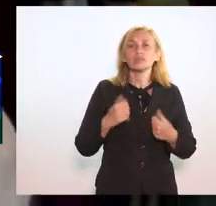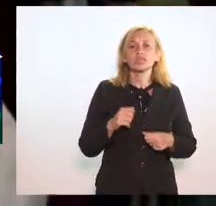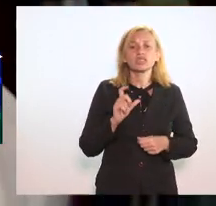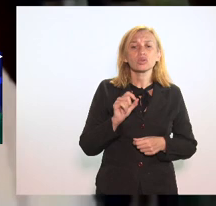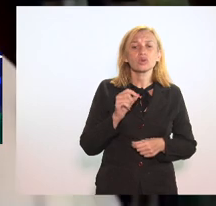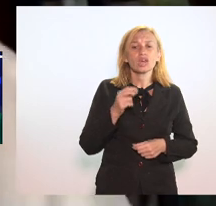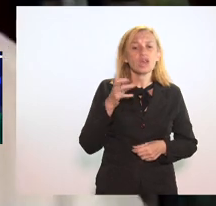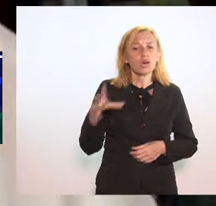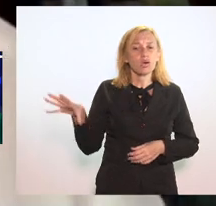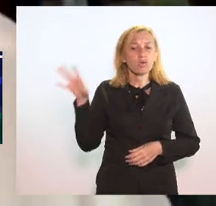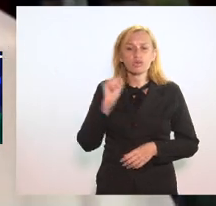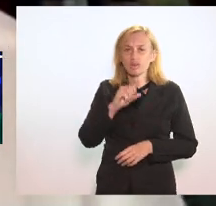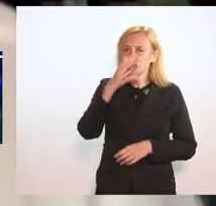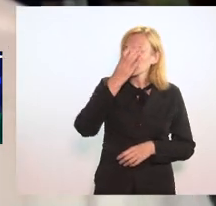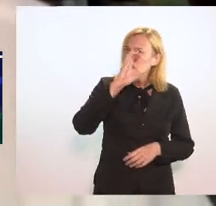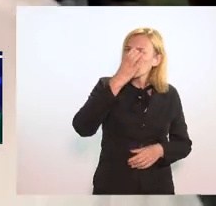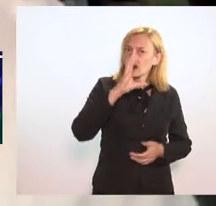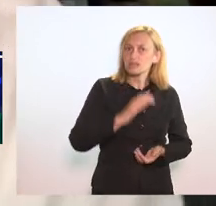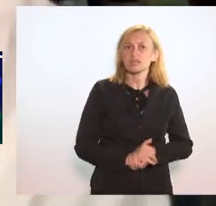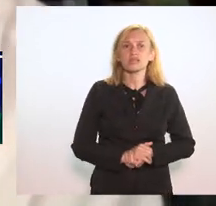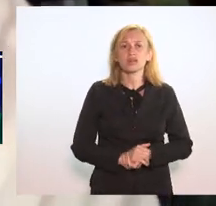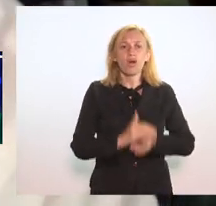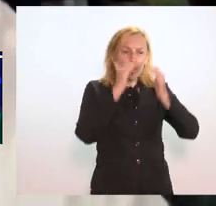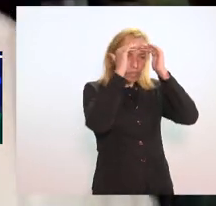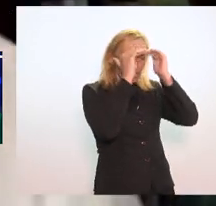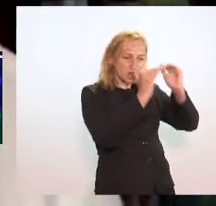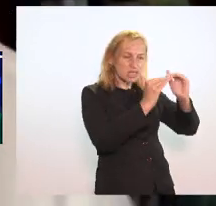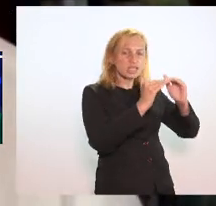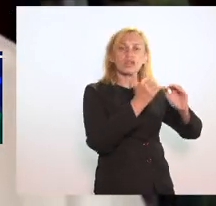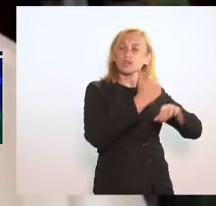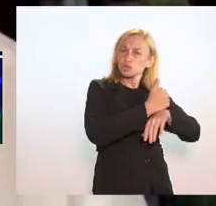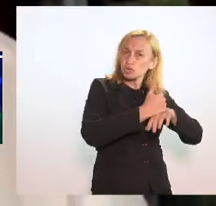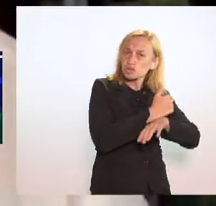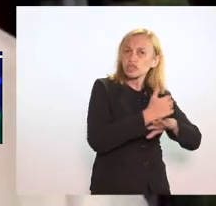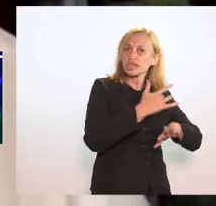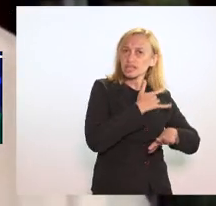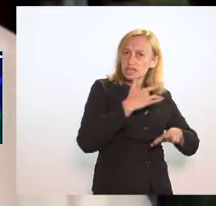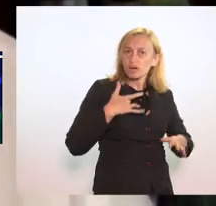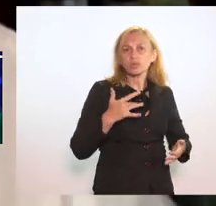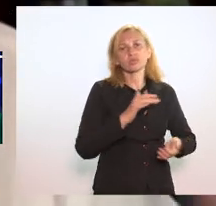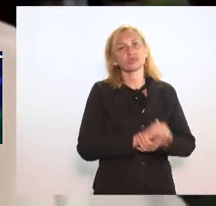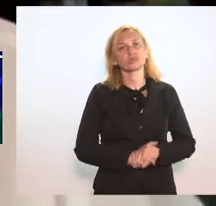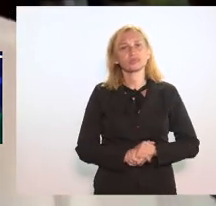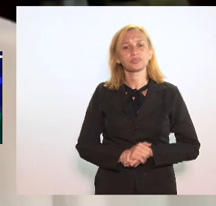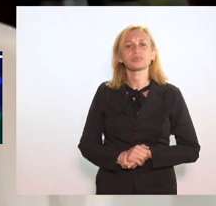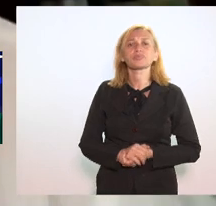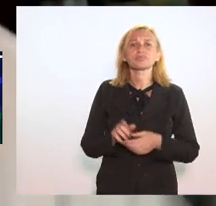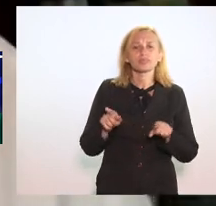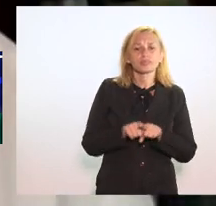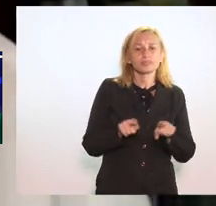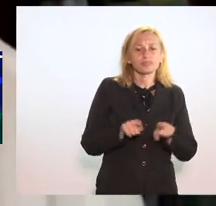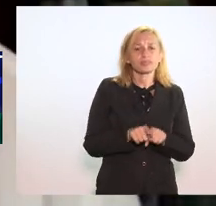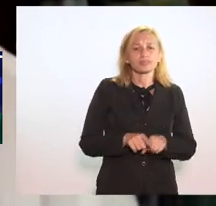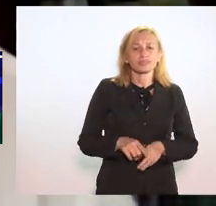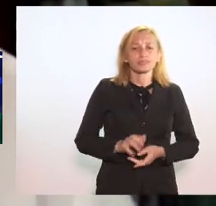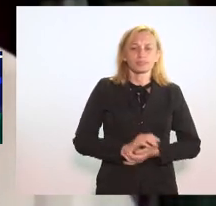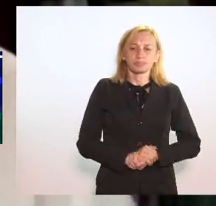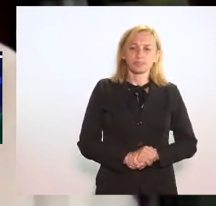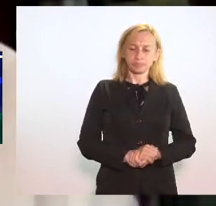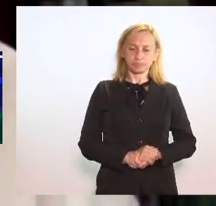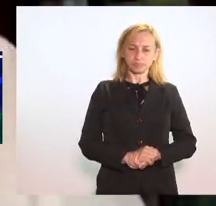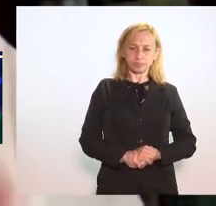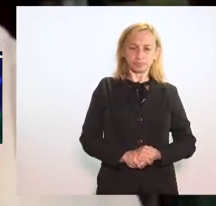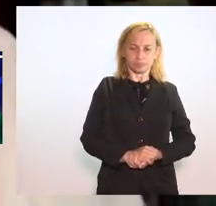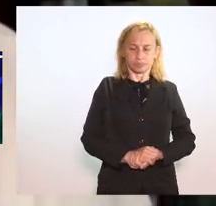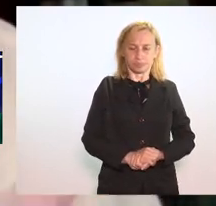a ciência que tá ouvindo isso pelos profissionais e até mesmo para quando amanhã